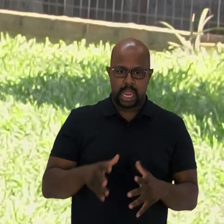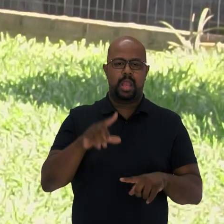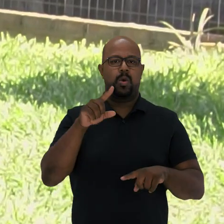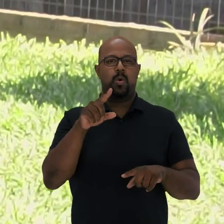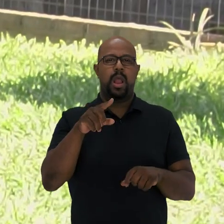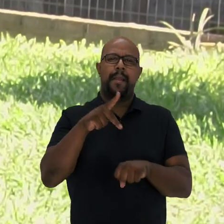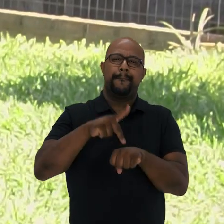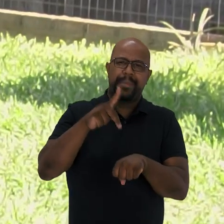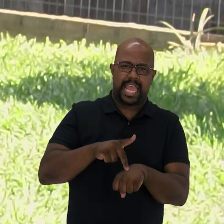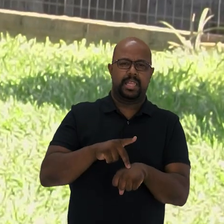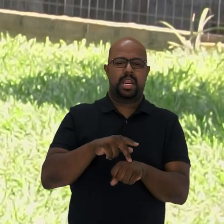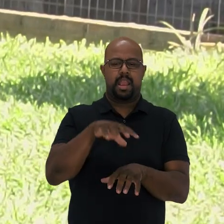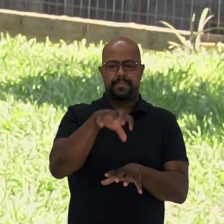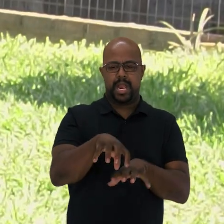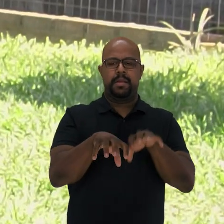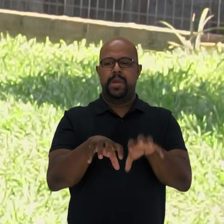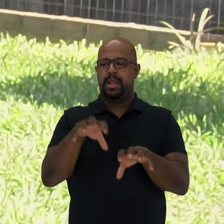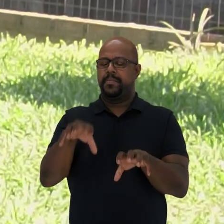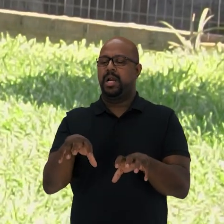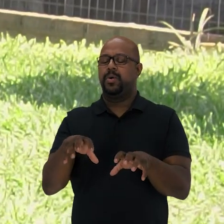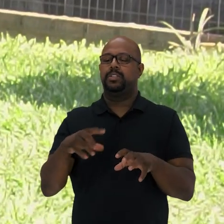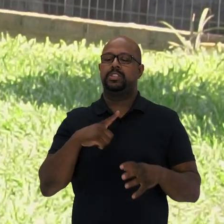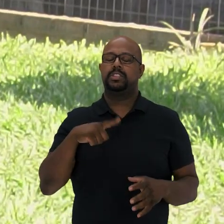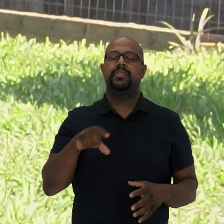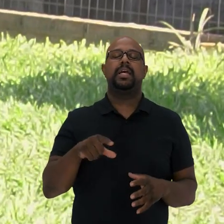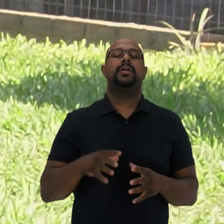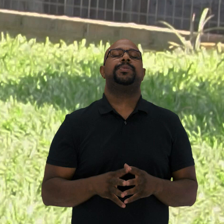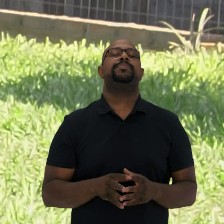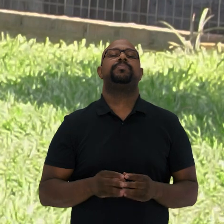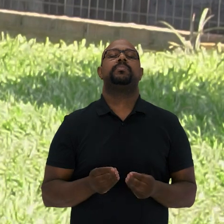com as pedras, onde tivesse o